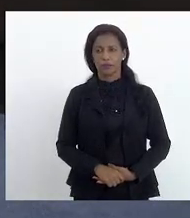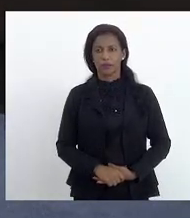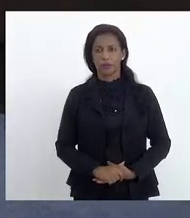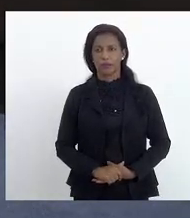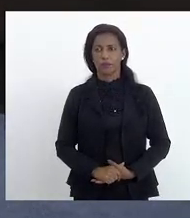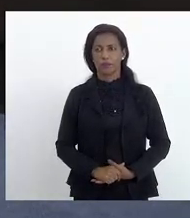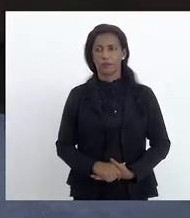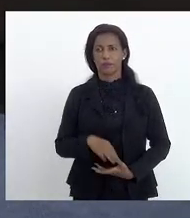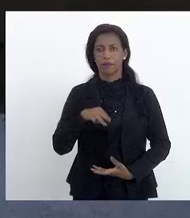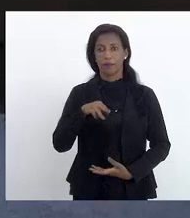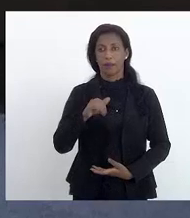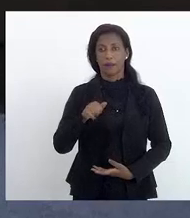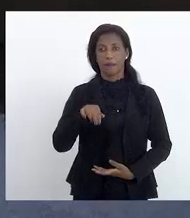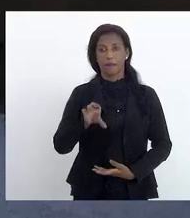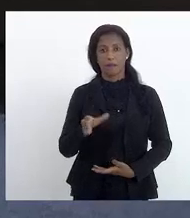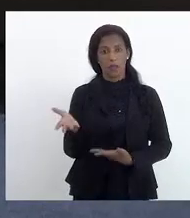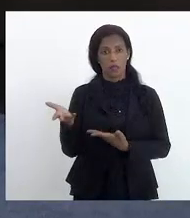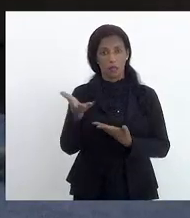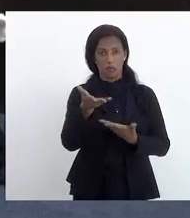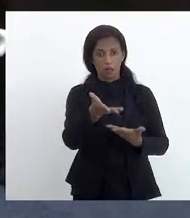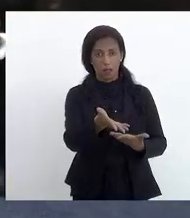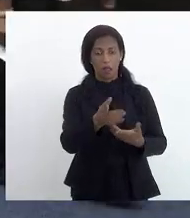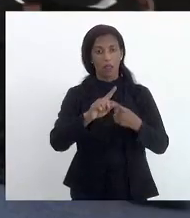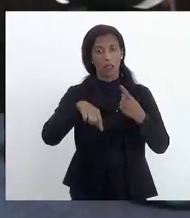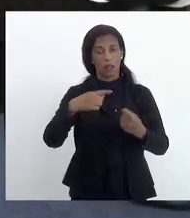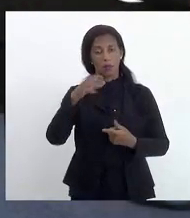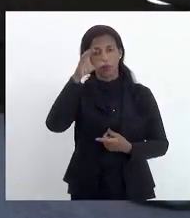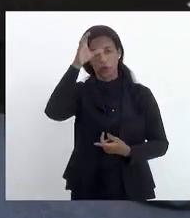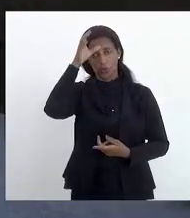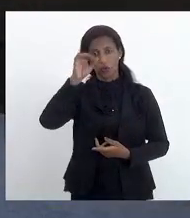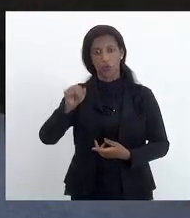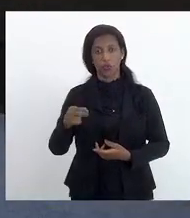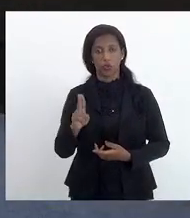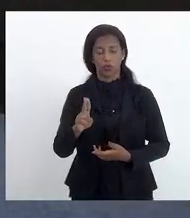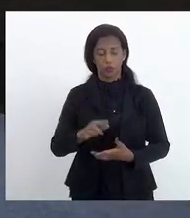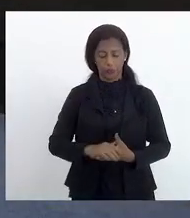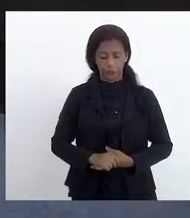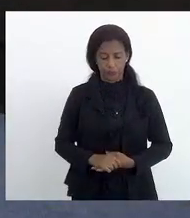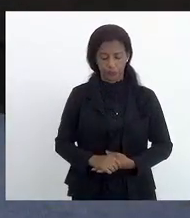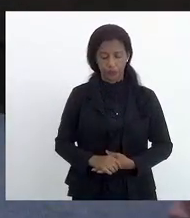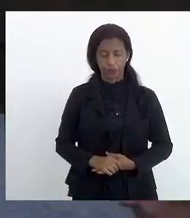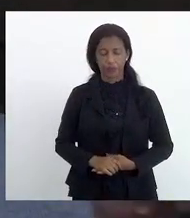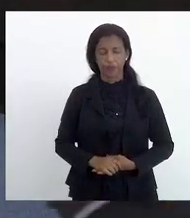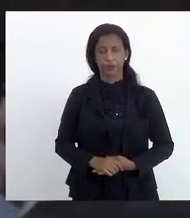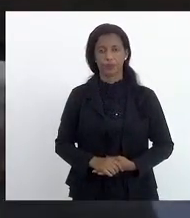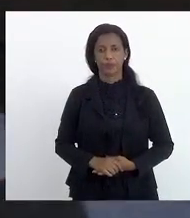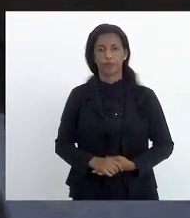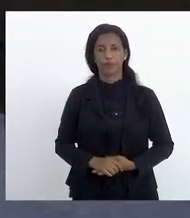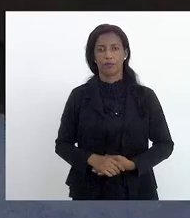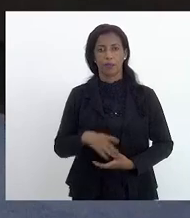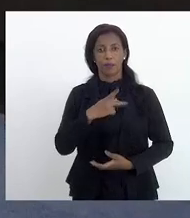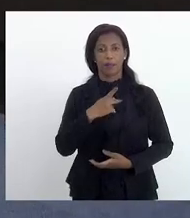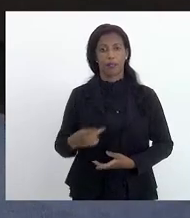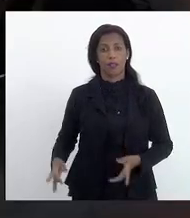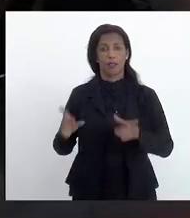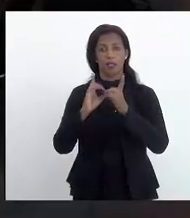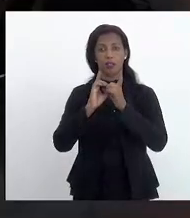Presidente, depois eu gostaria de falar também. Deputado Carlos Mink, com a palavra. Seguida, Tia Ju. Então tá, obrigado, presidente democrático André Siciliano.